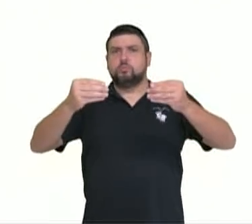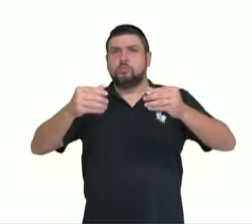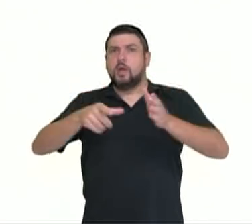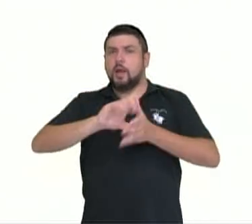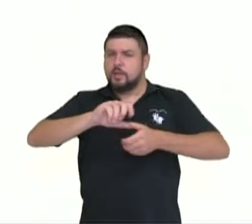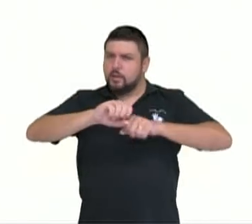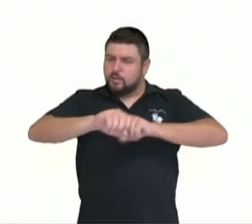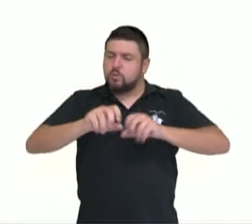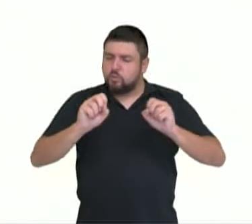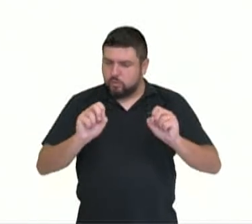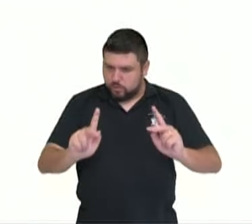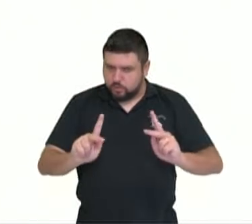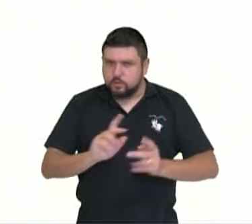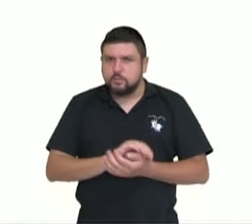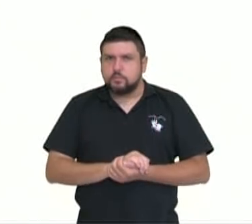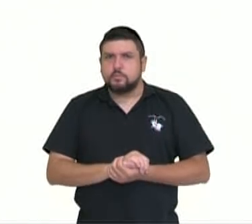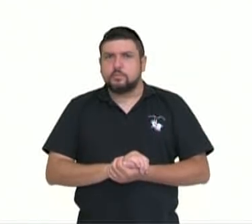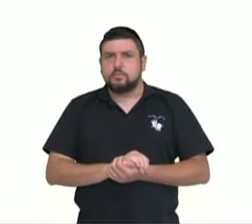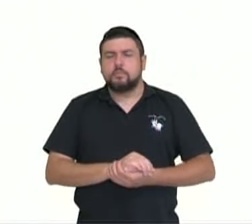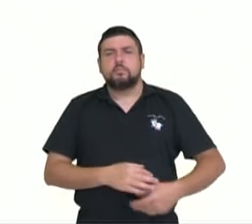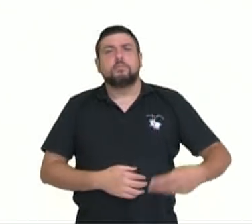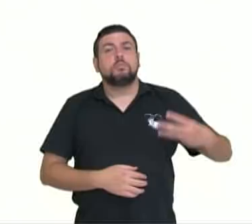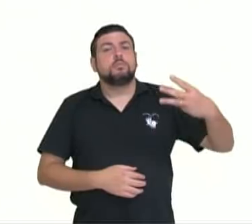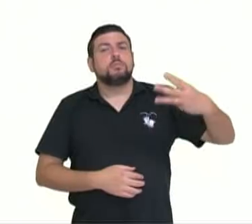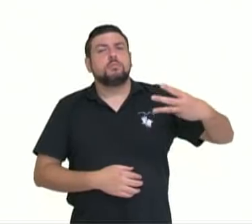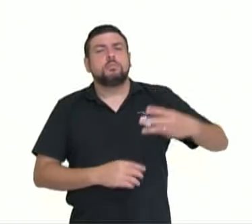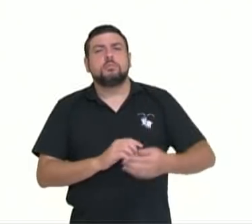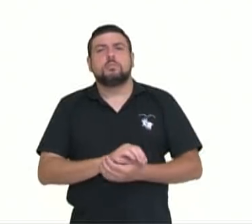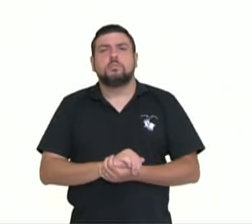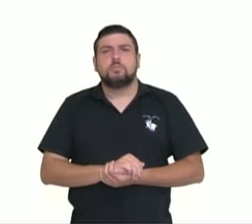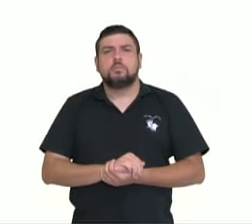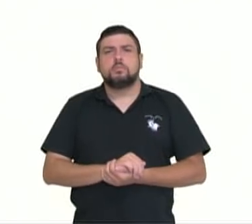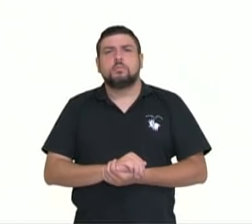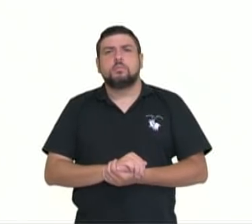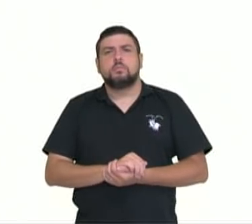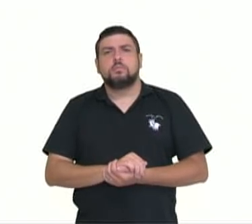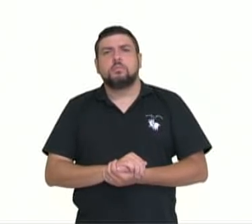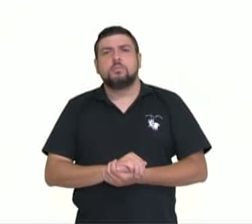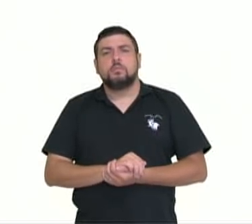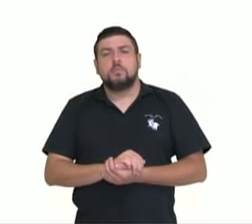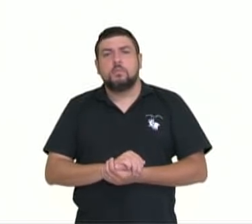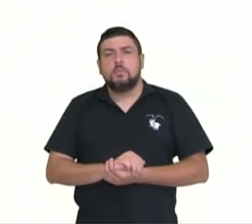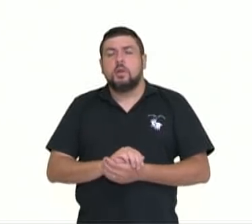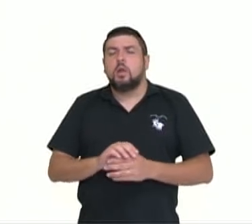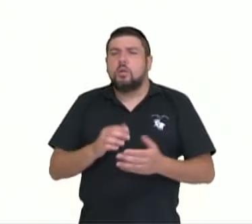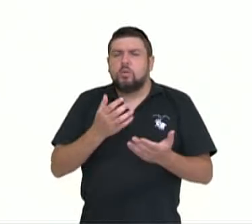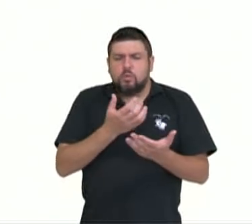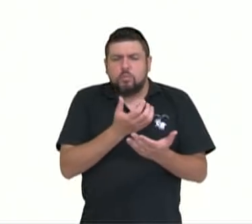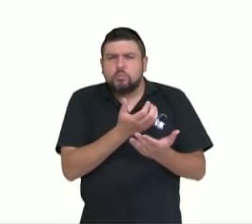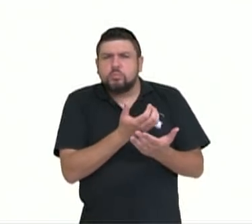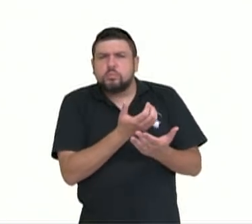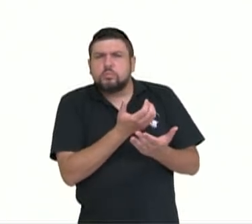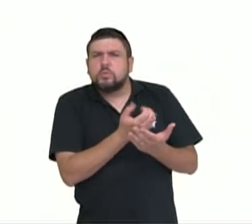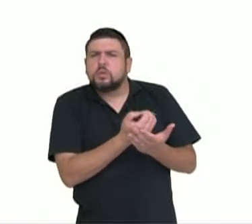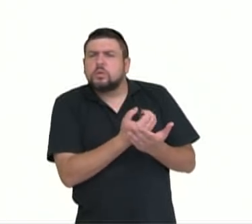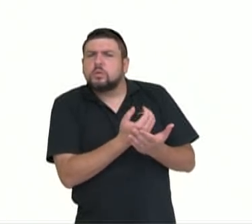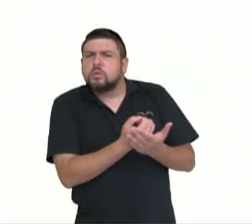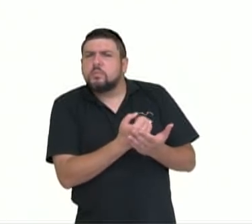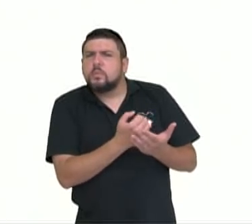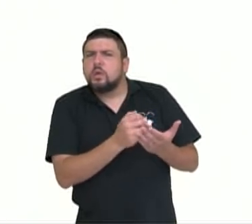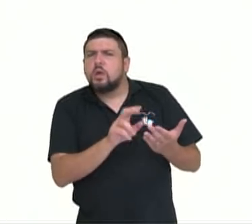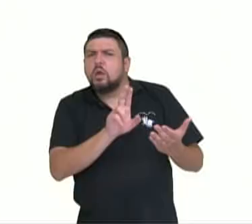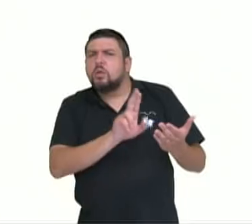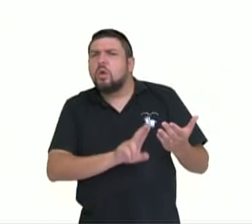vai causar. Terceiro exercício nosso, então. Quando um aplicativo deve ser utilizado como